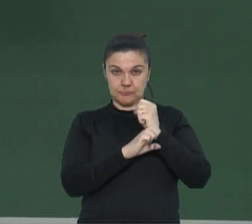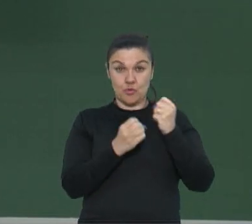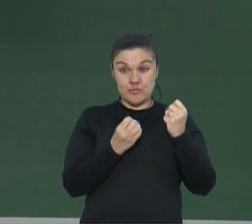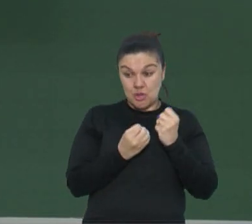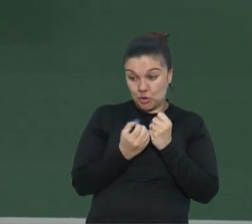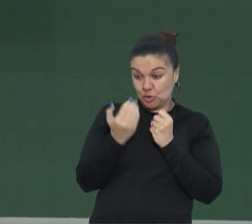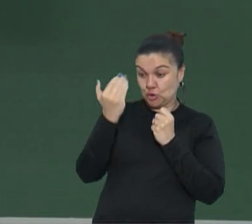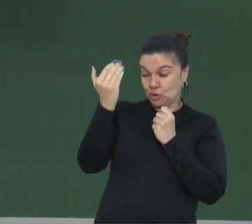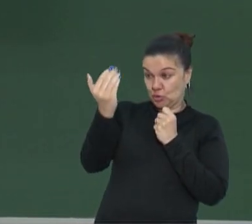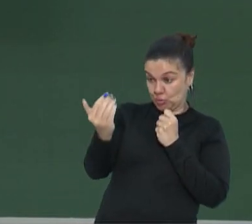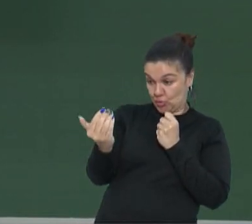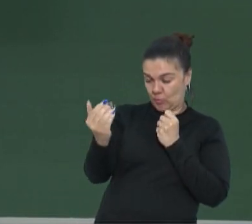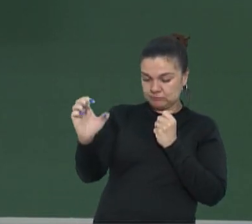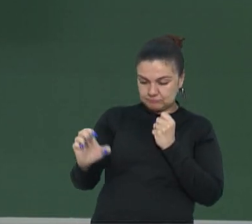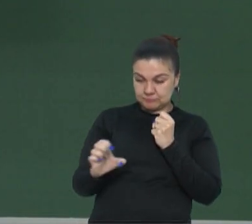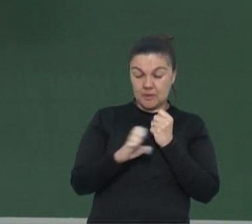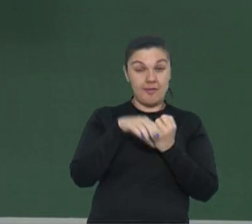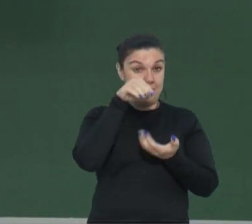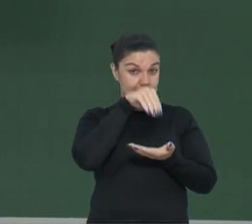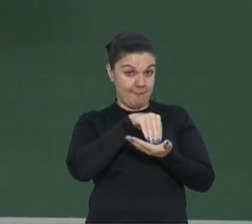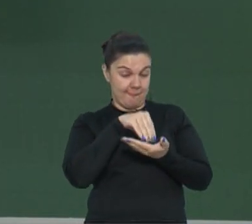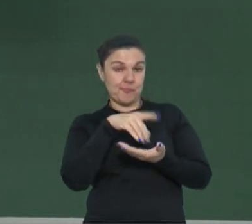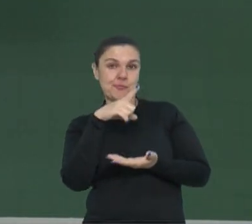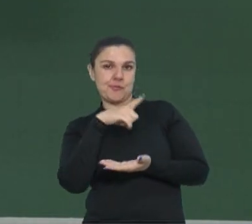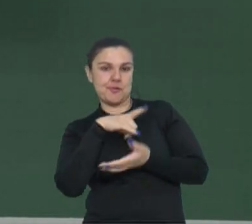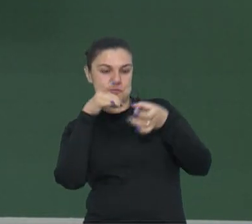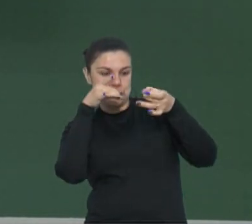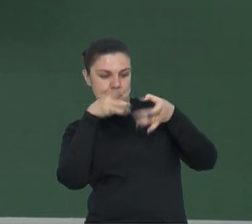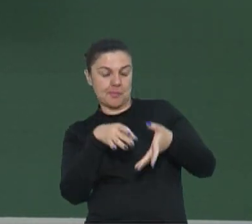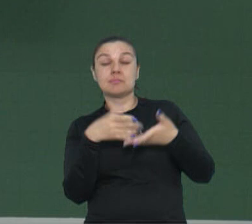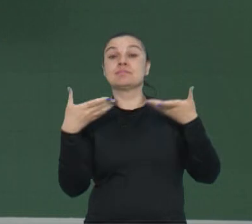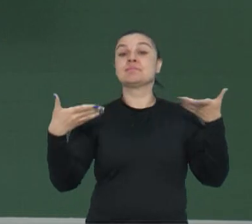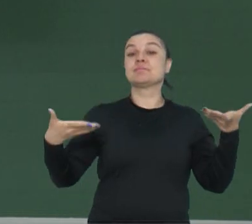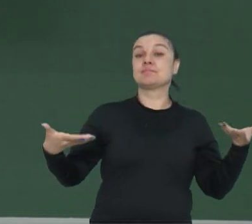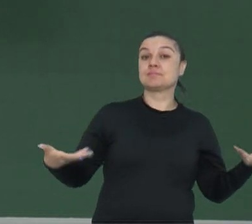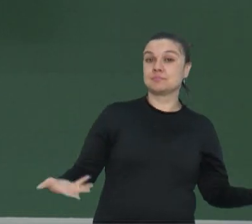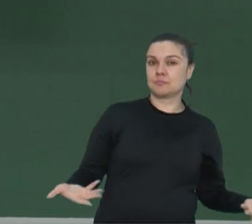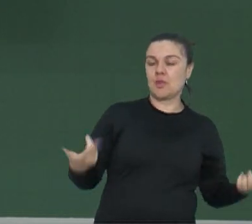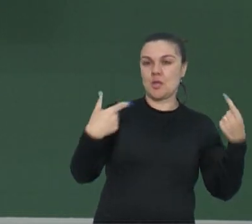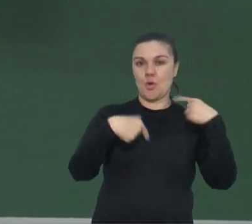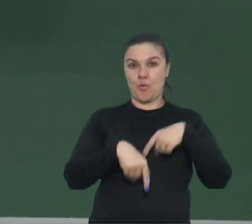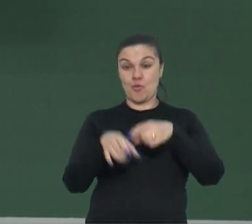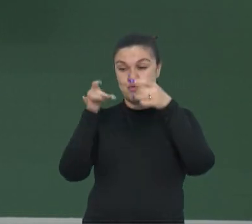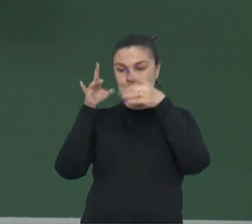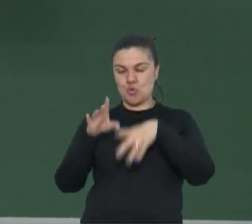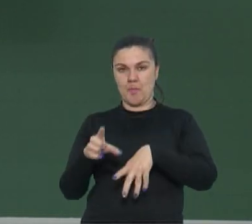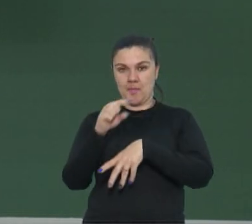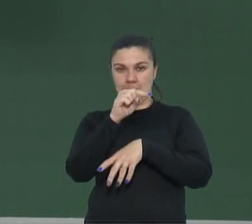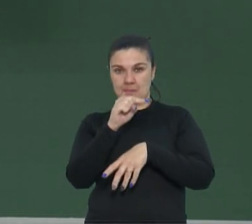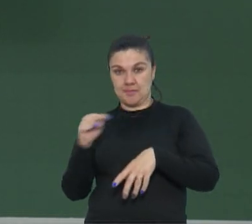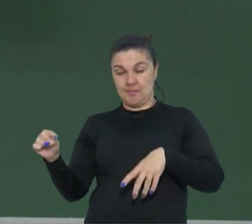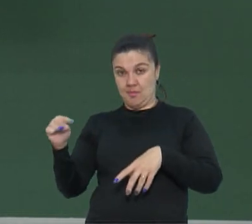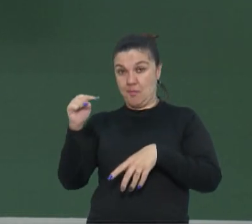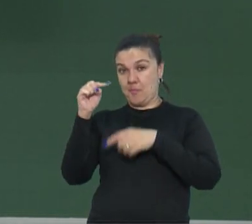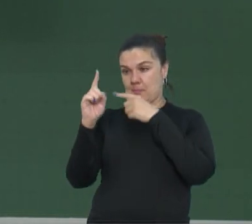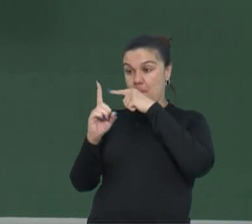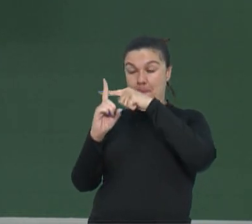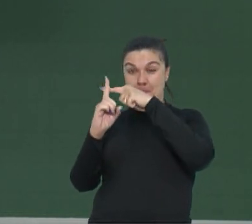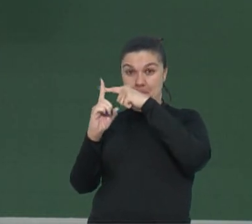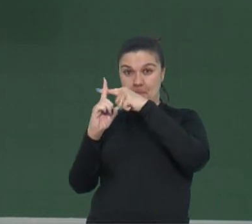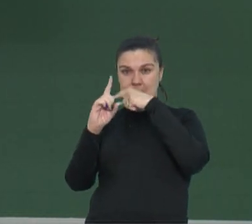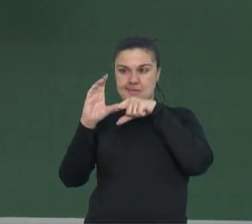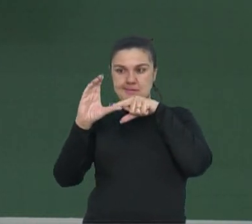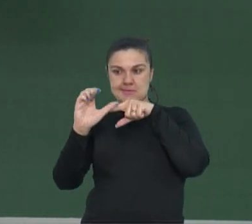ter alguém com elétron sobrando, alguém com elétron faltando. Com elétron sobrando, eu sou um cátion, e eu vou ter tendência a perder eles e ficar